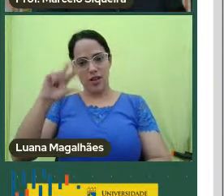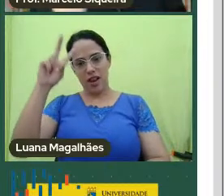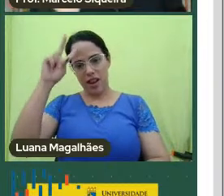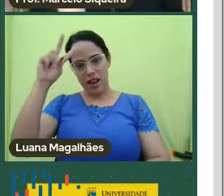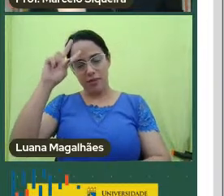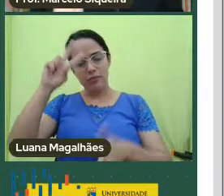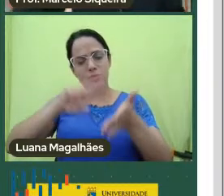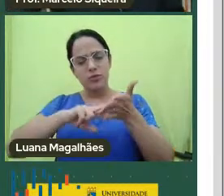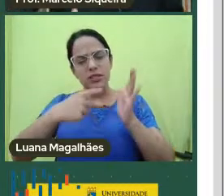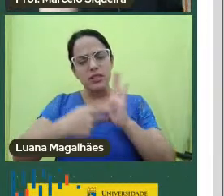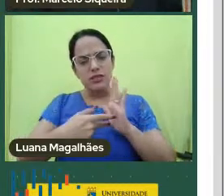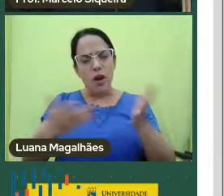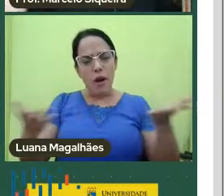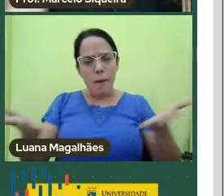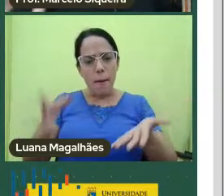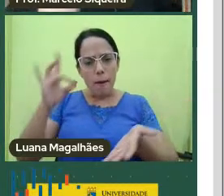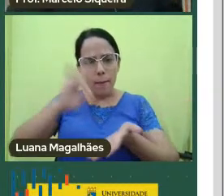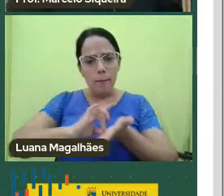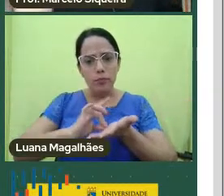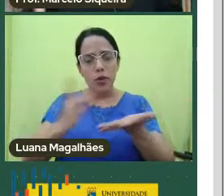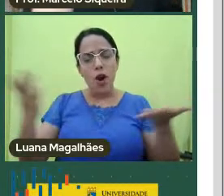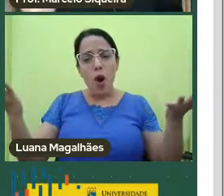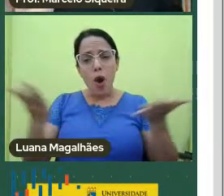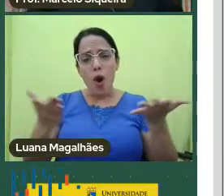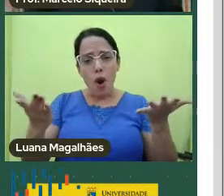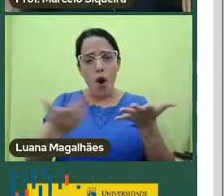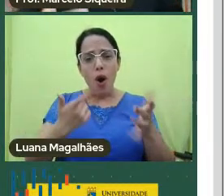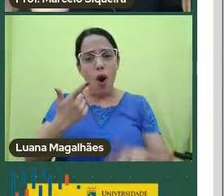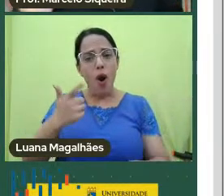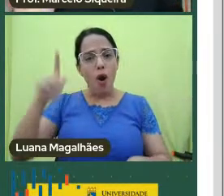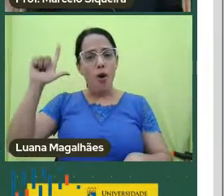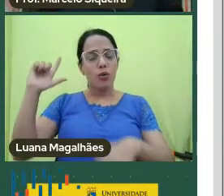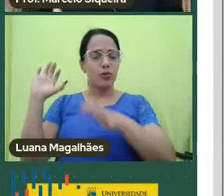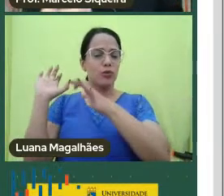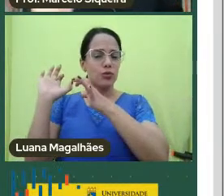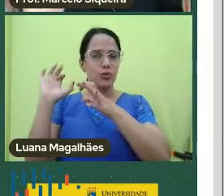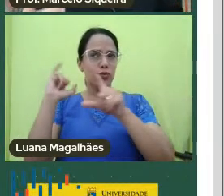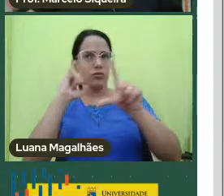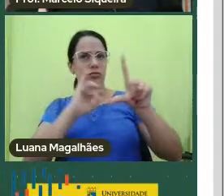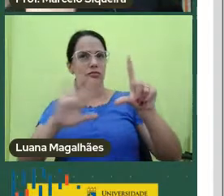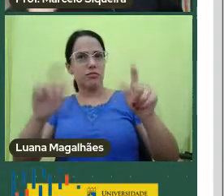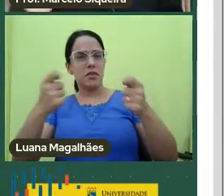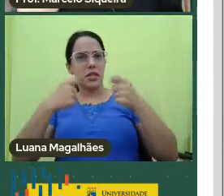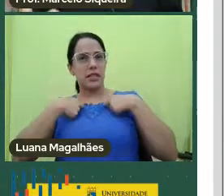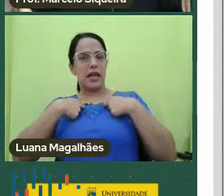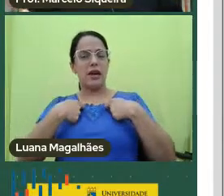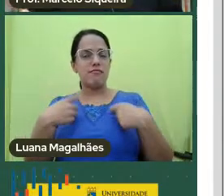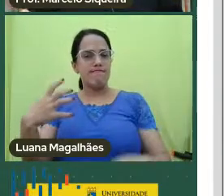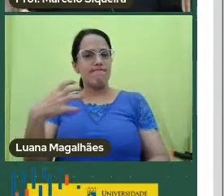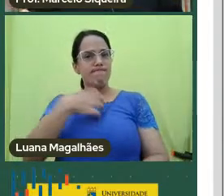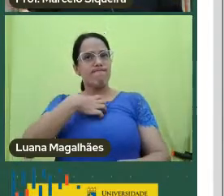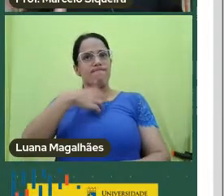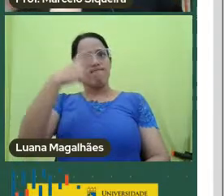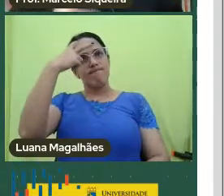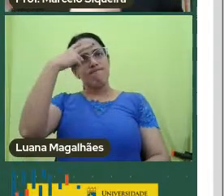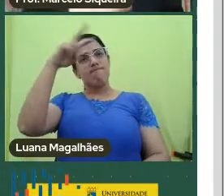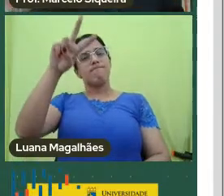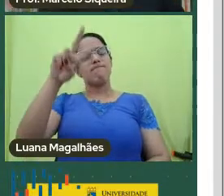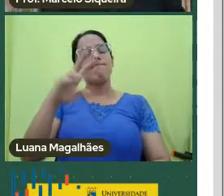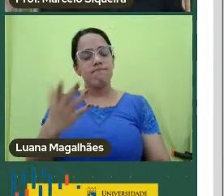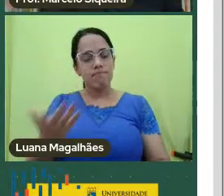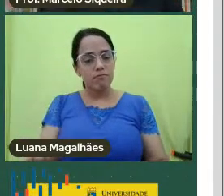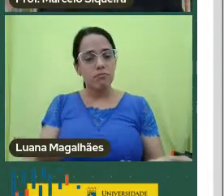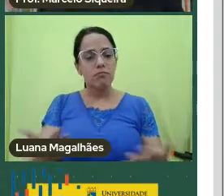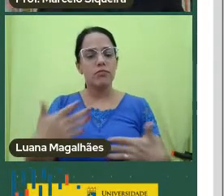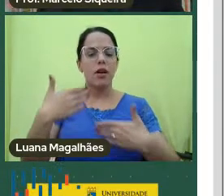original, hoje ela tem outras dinâmicas. Tem o afeto, tem o sentimento, tem a lembrança. E aí depois